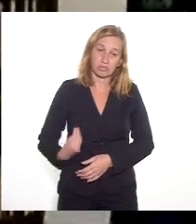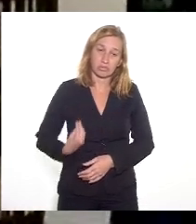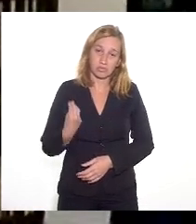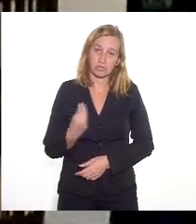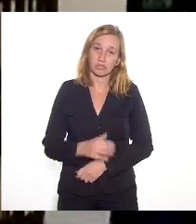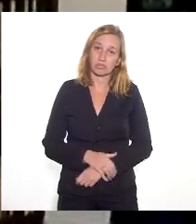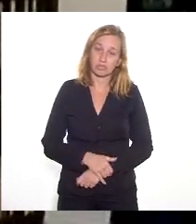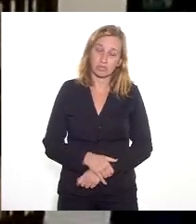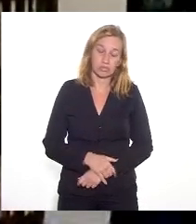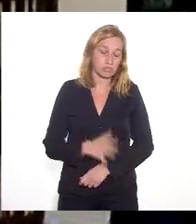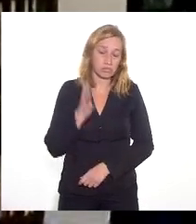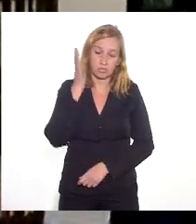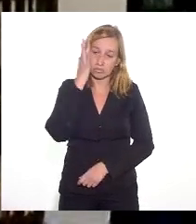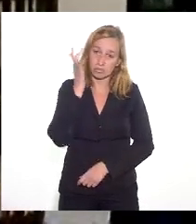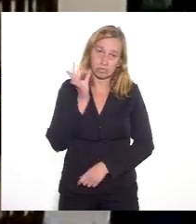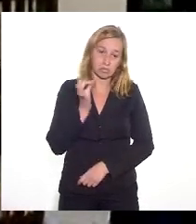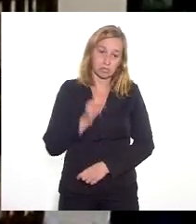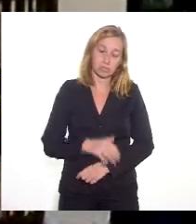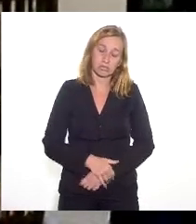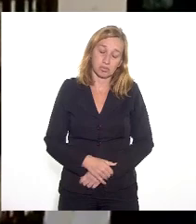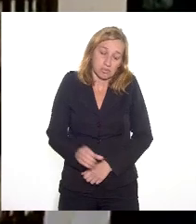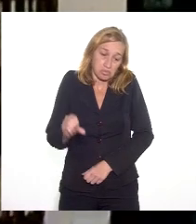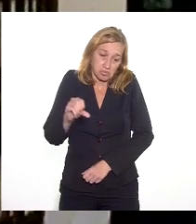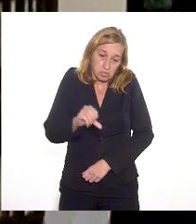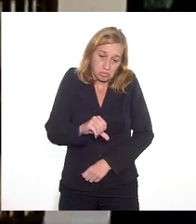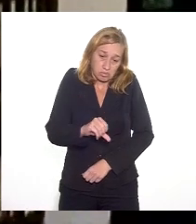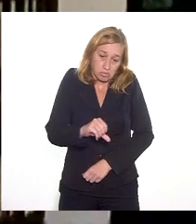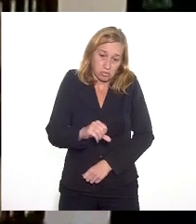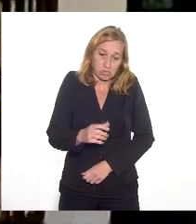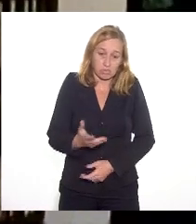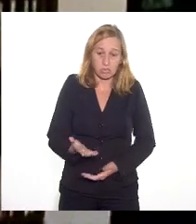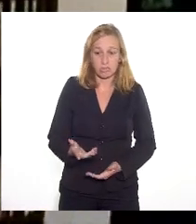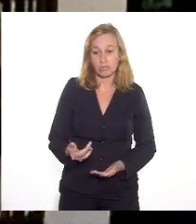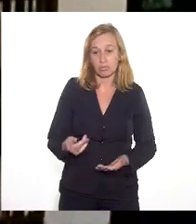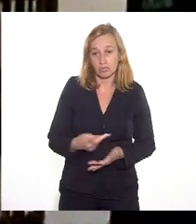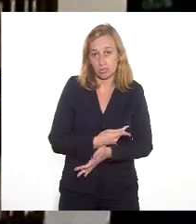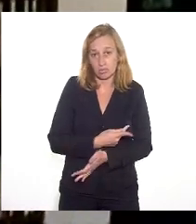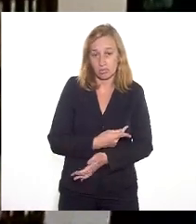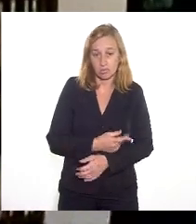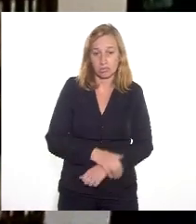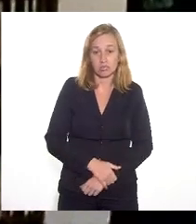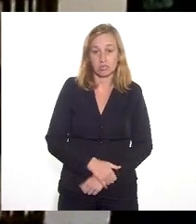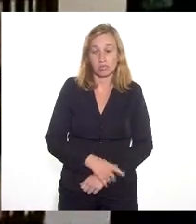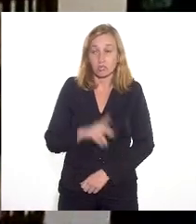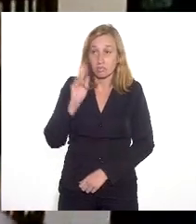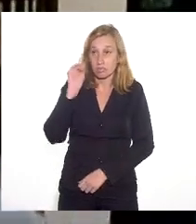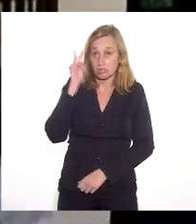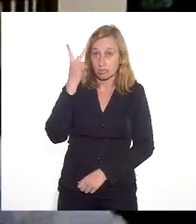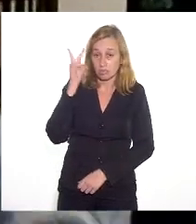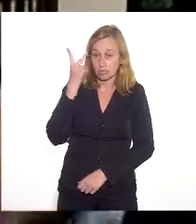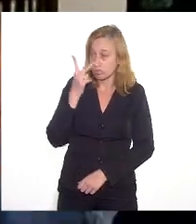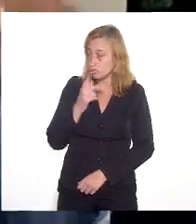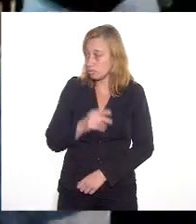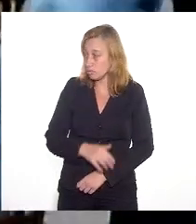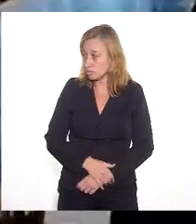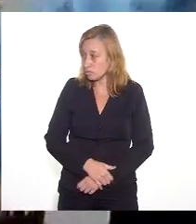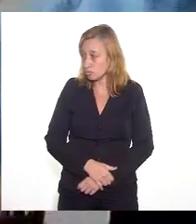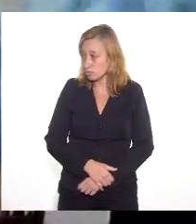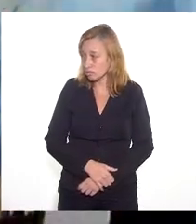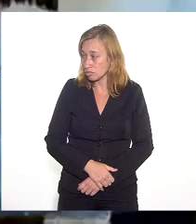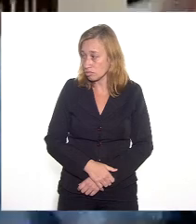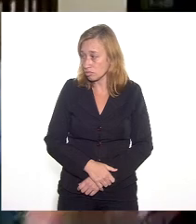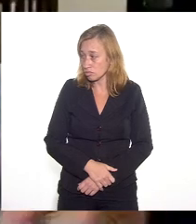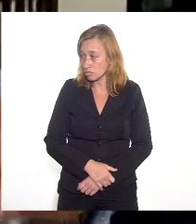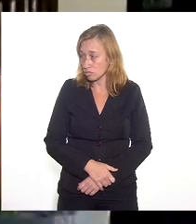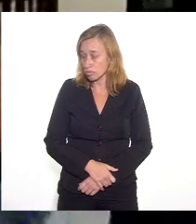Entendeu? Não sei. O pior poderá vir. E aquela história, né, de que um não está